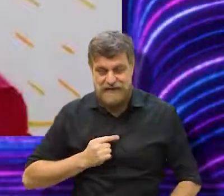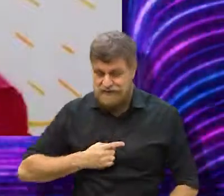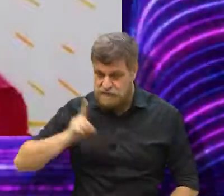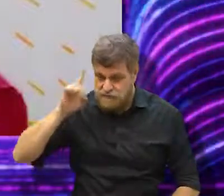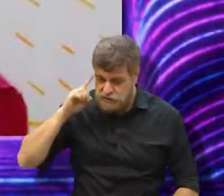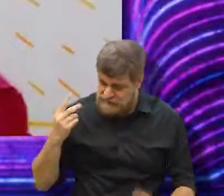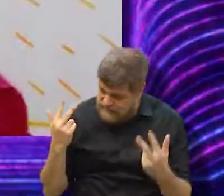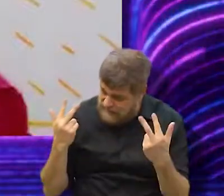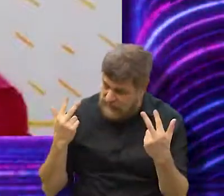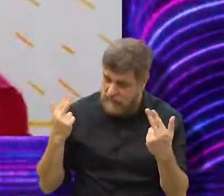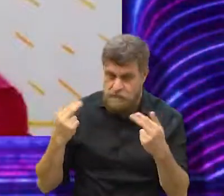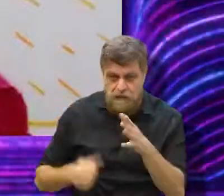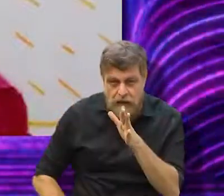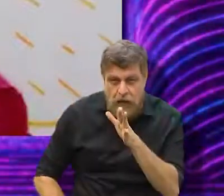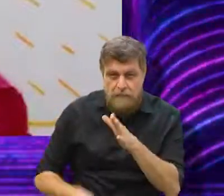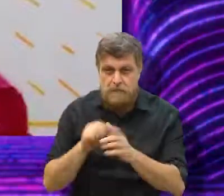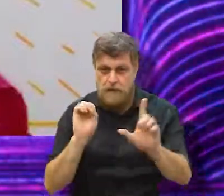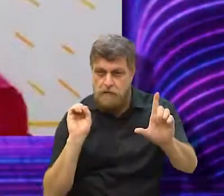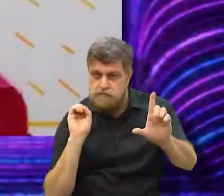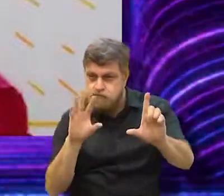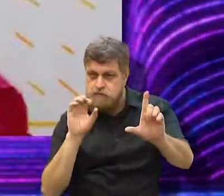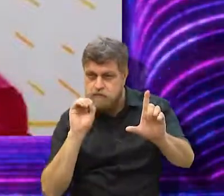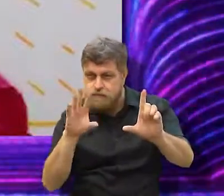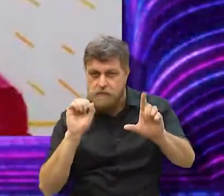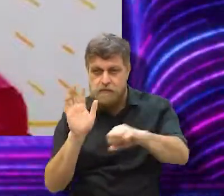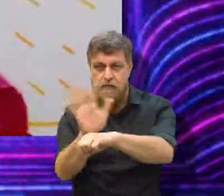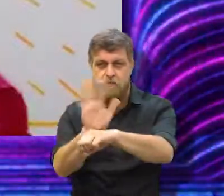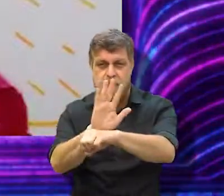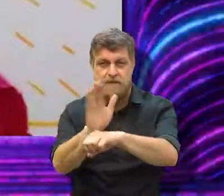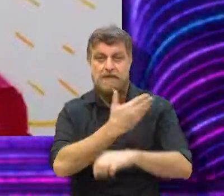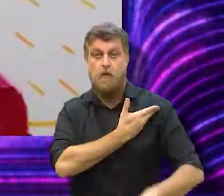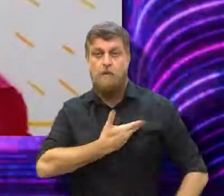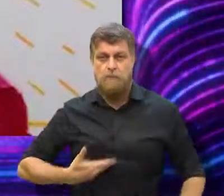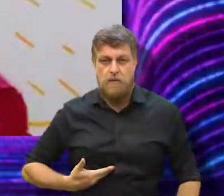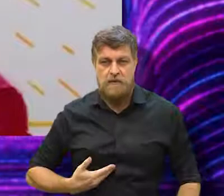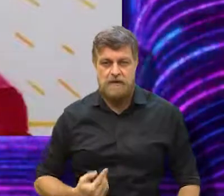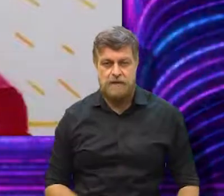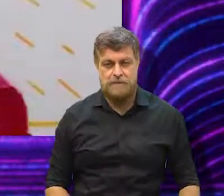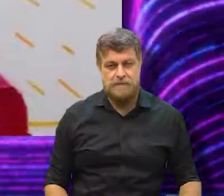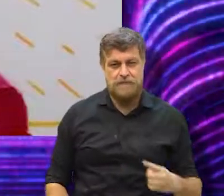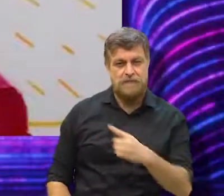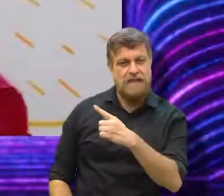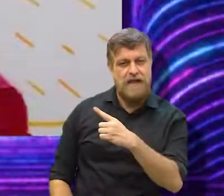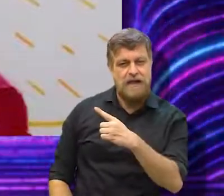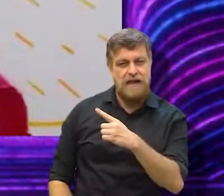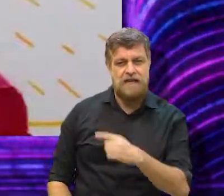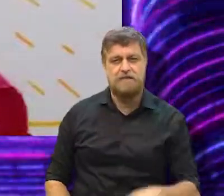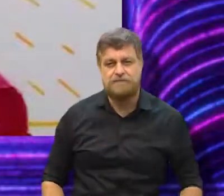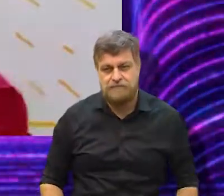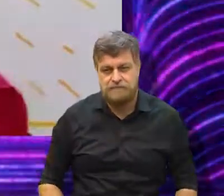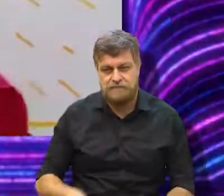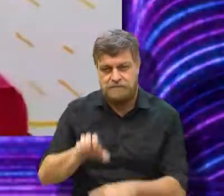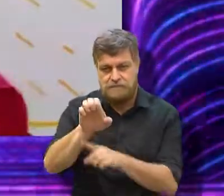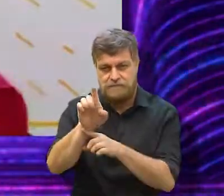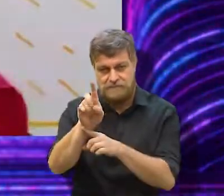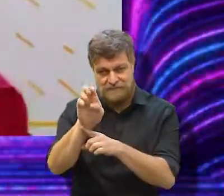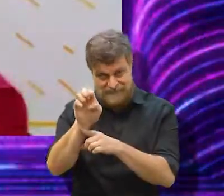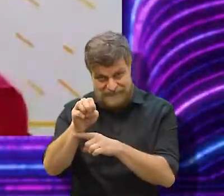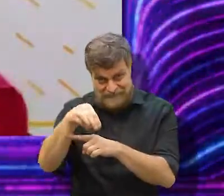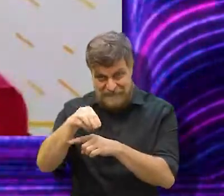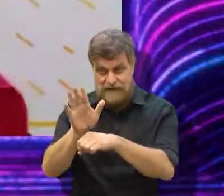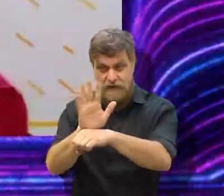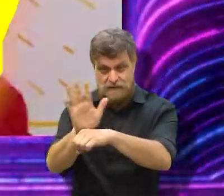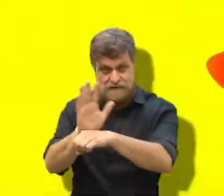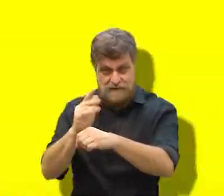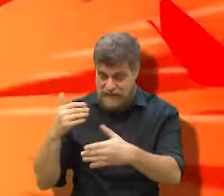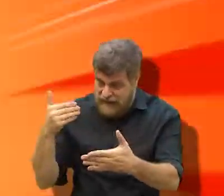no mesmo dia da primeira projeção pública da história, que foi lá no Éden, né, que é um cinema que